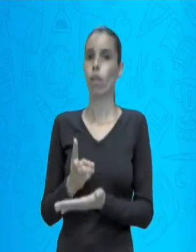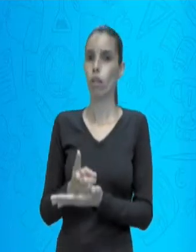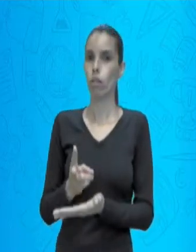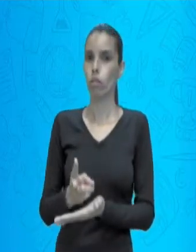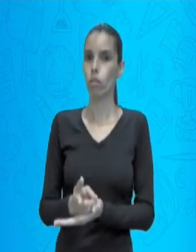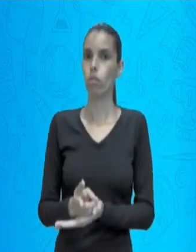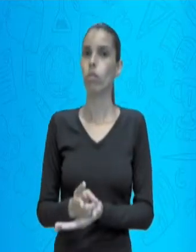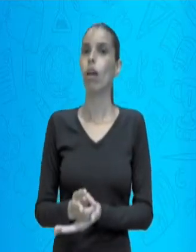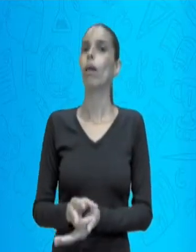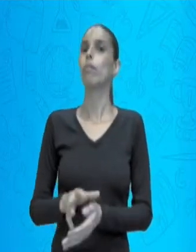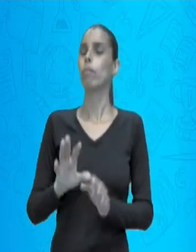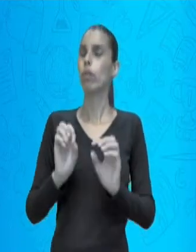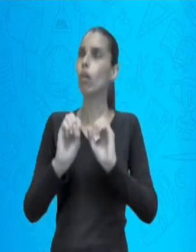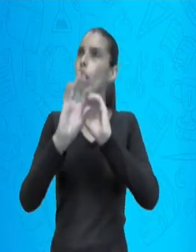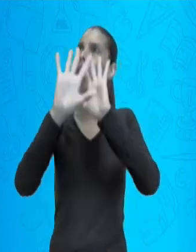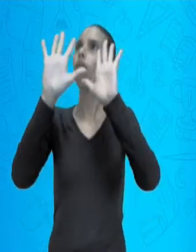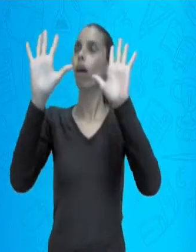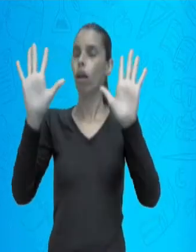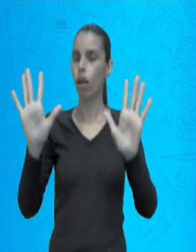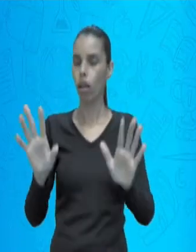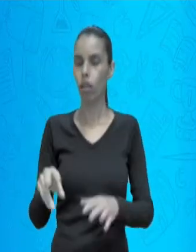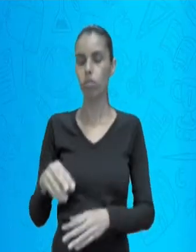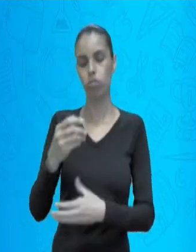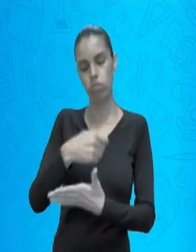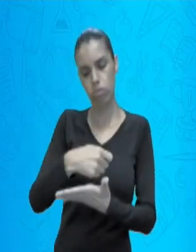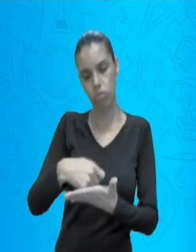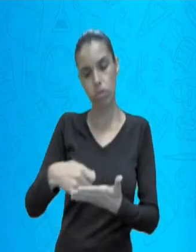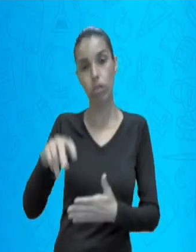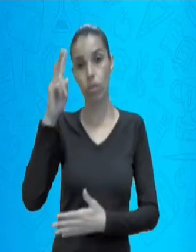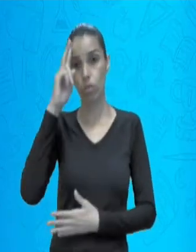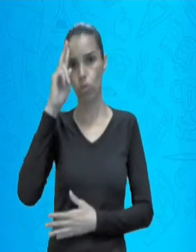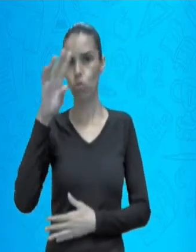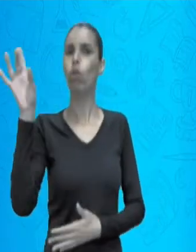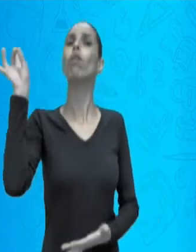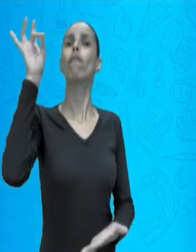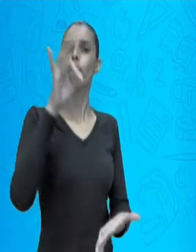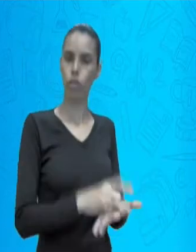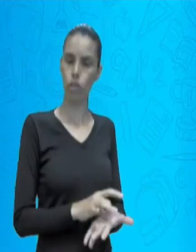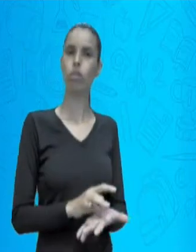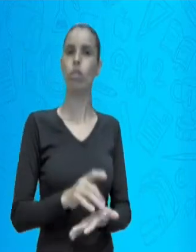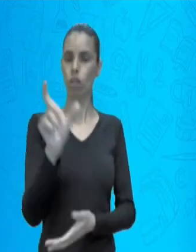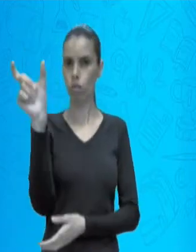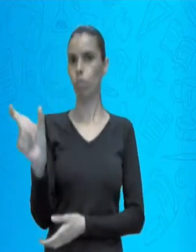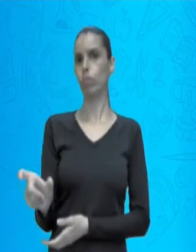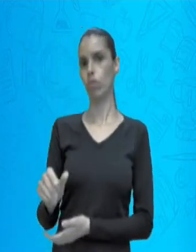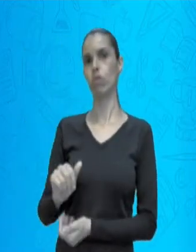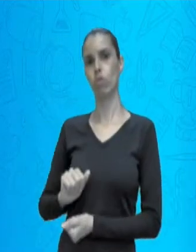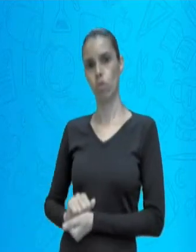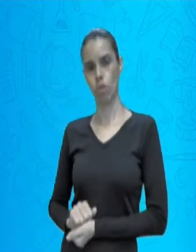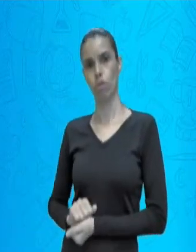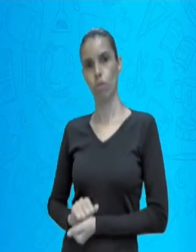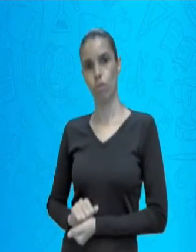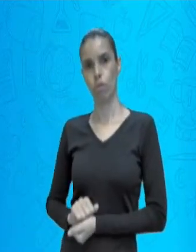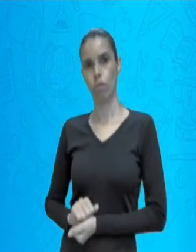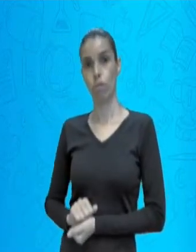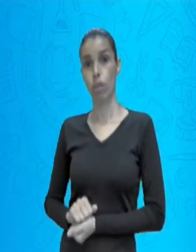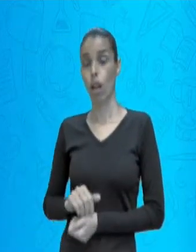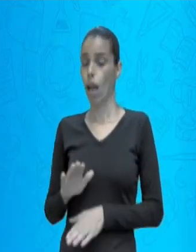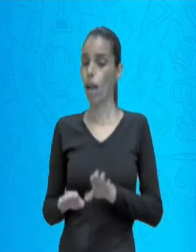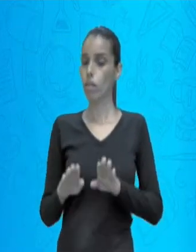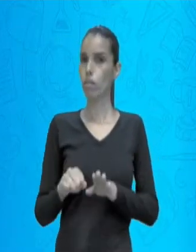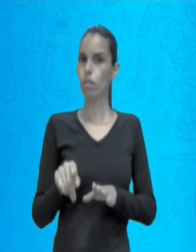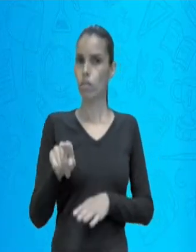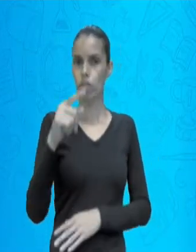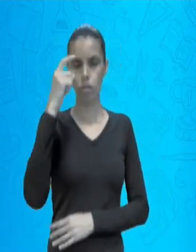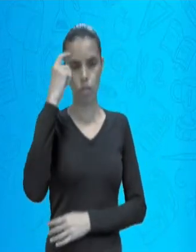assim, mas que bobeira eu colocar isso aí daquele tombo de bicicleta, de quando eles aprenderam a andar de bicicleta, mas